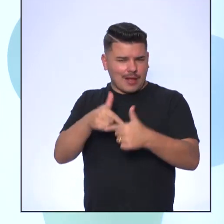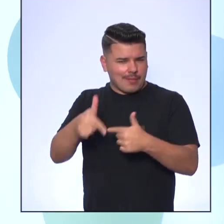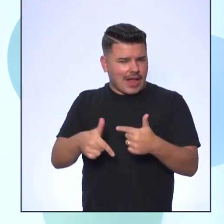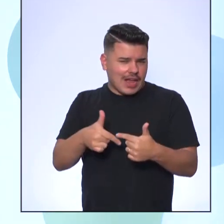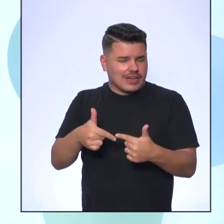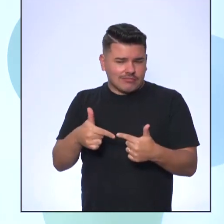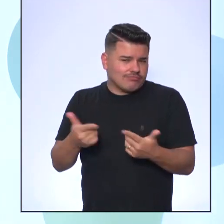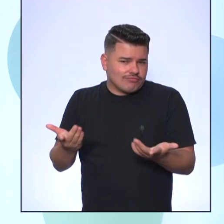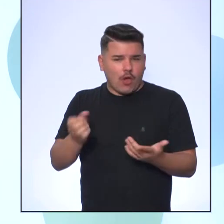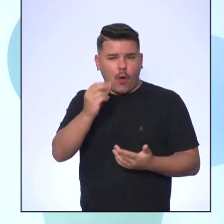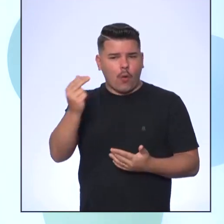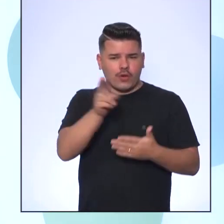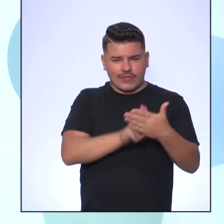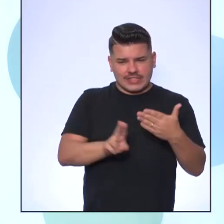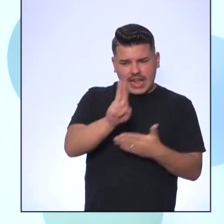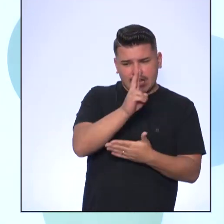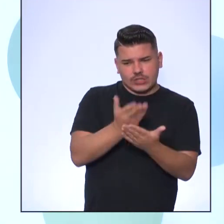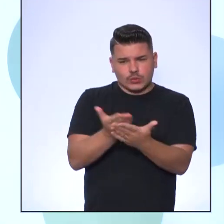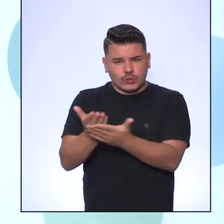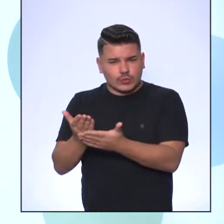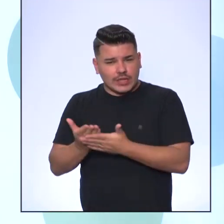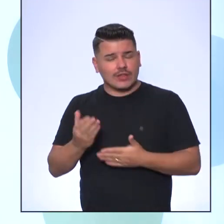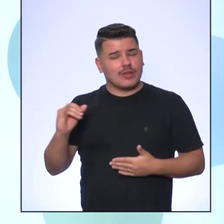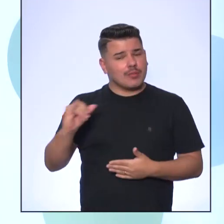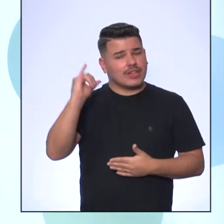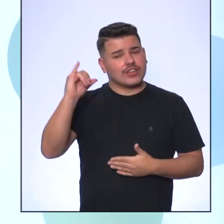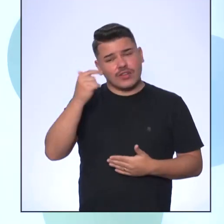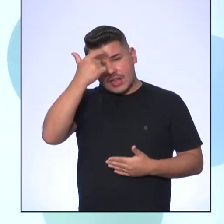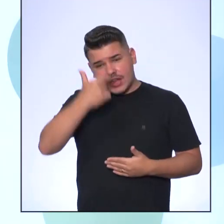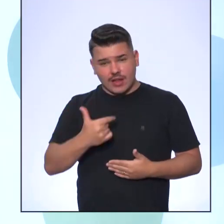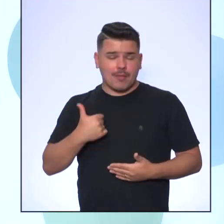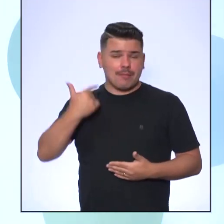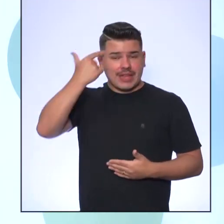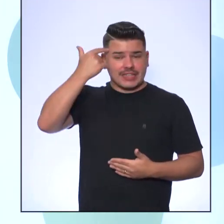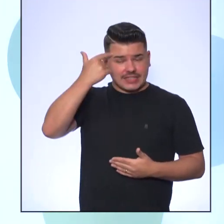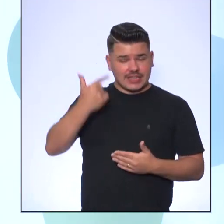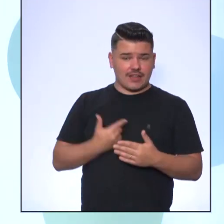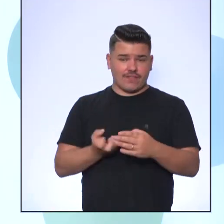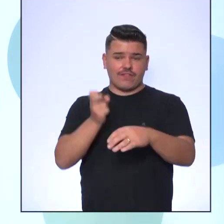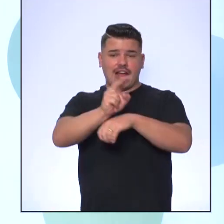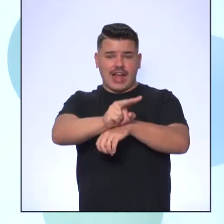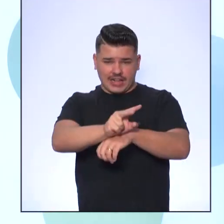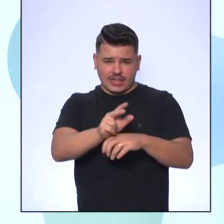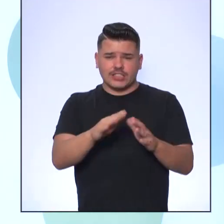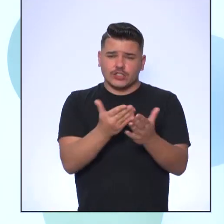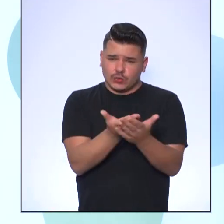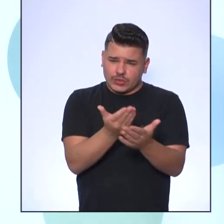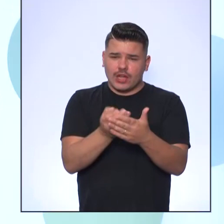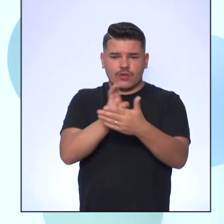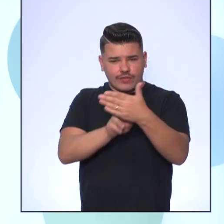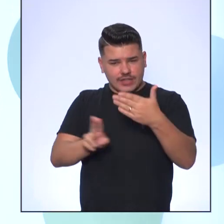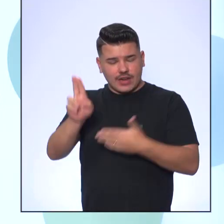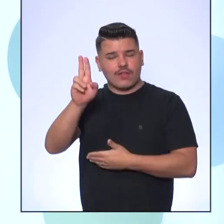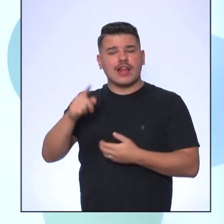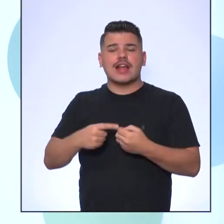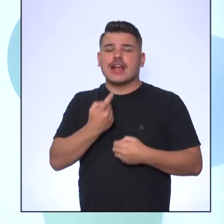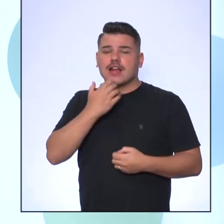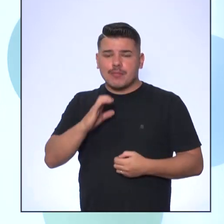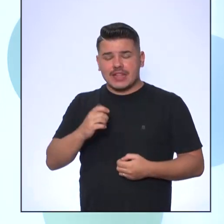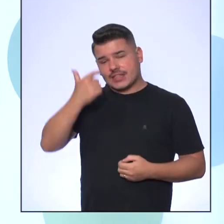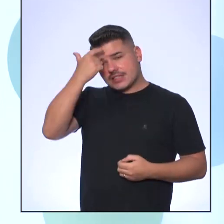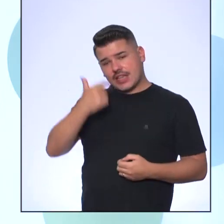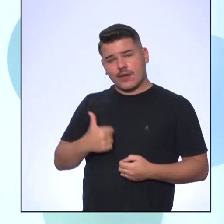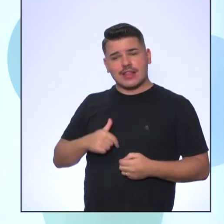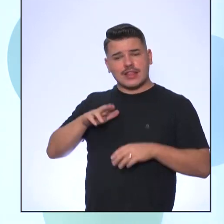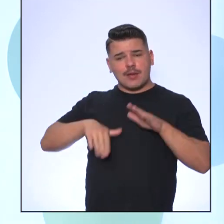também daqueles que, além de fazer no Sistema Público, se autodeclaram preto, pardo e indígenas. A Universidade de Campinas, ela disponibiliza